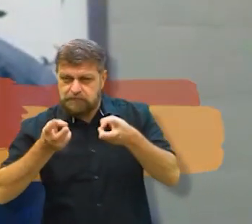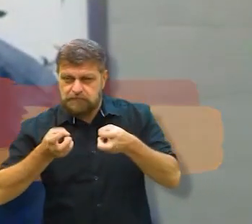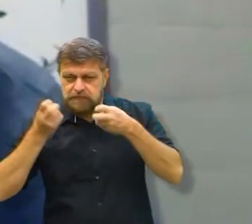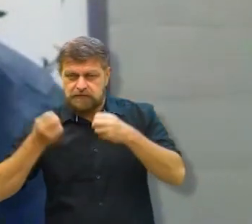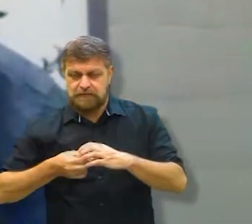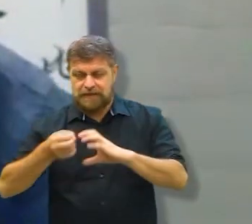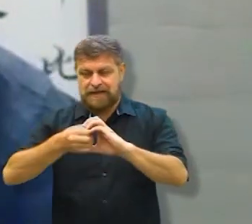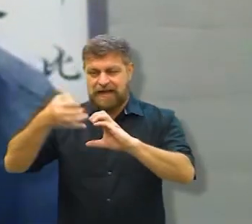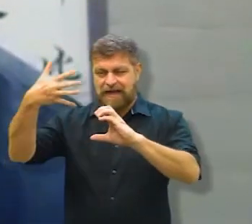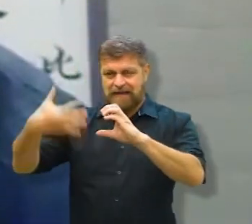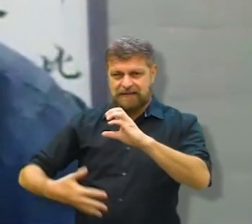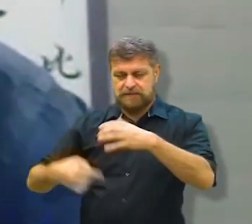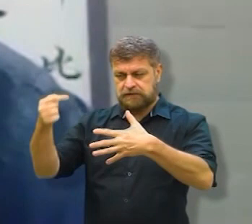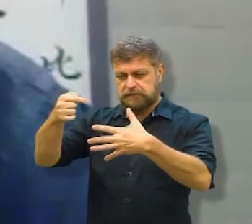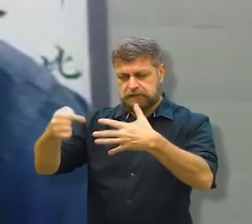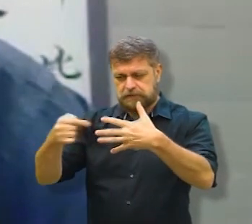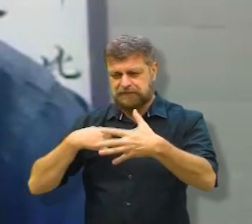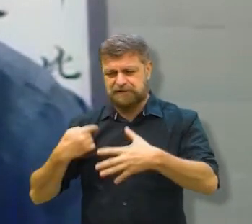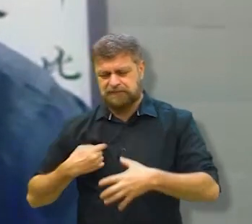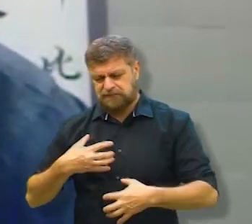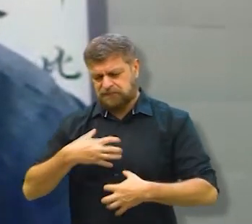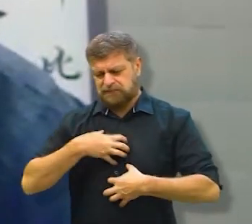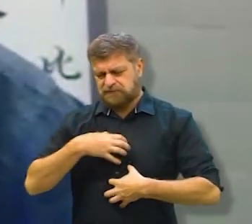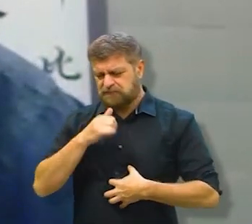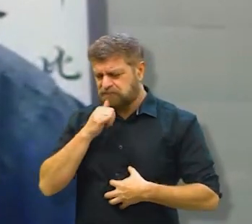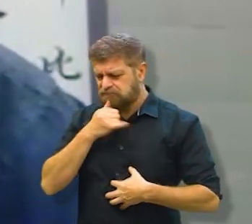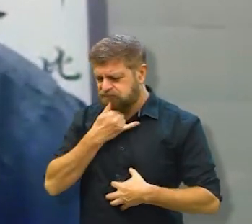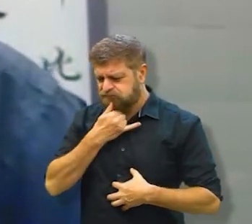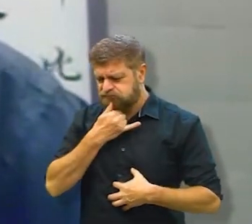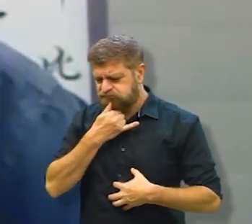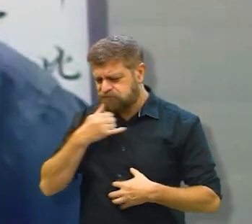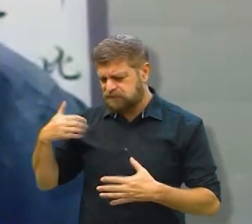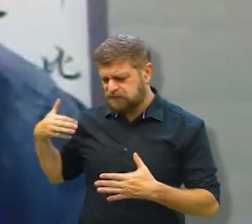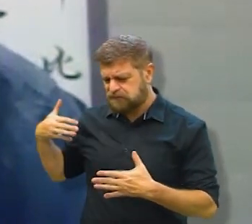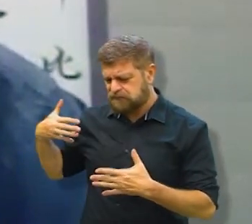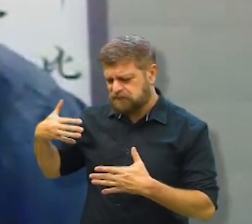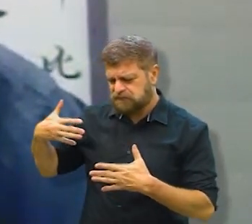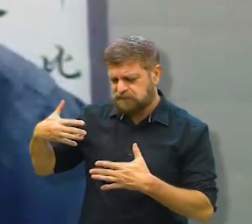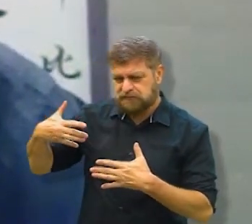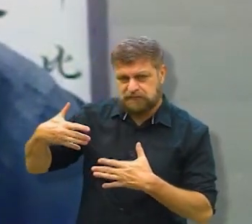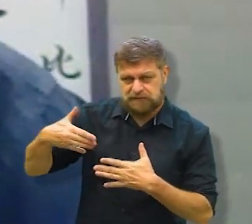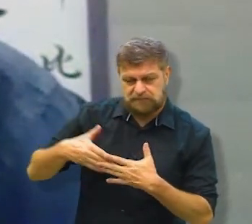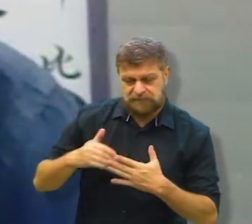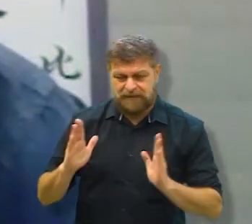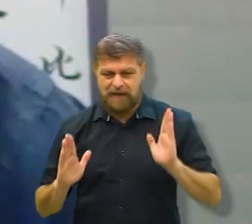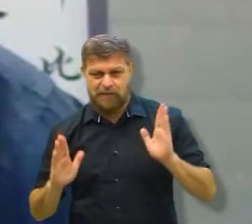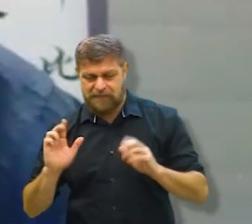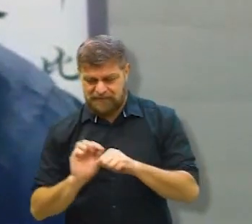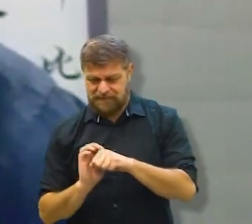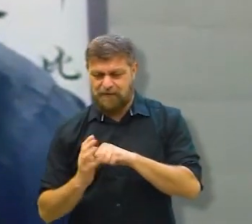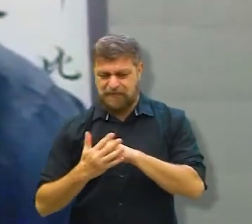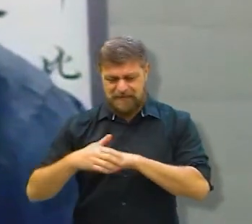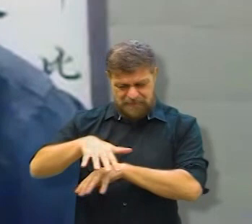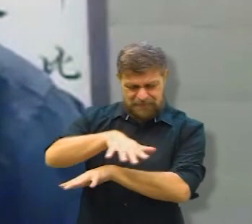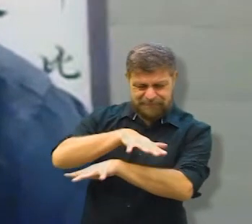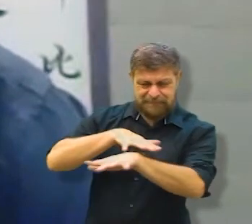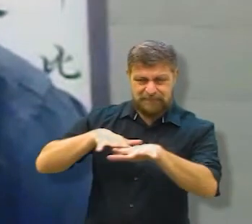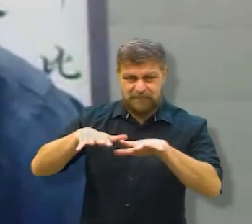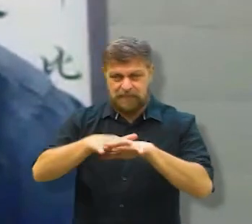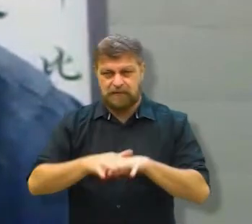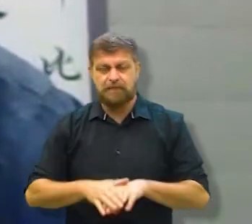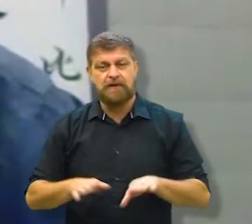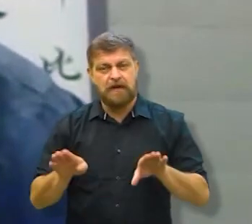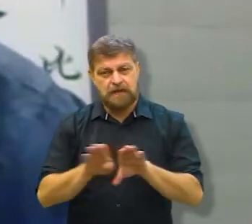uma série de fatores que nos entristecem, nos entristeceram também nesse período de